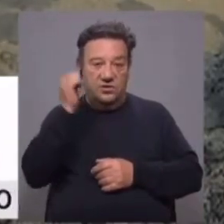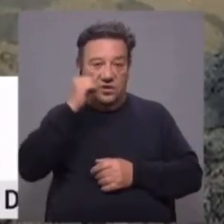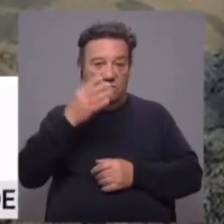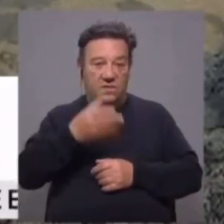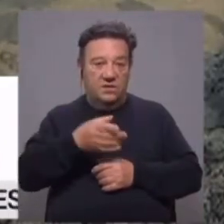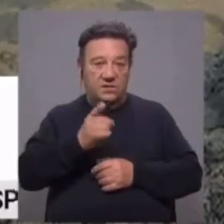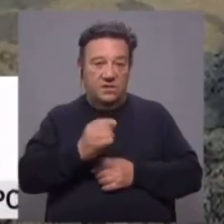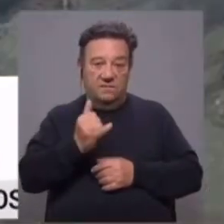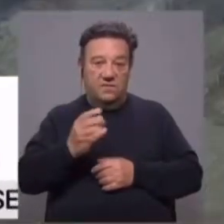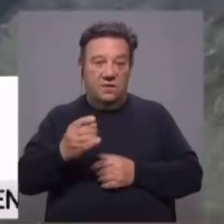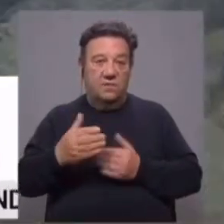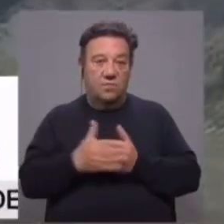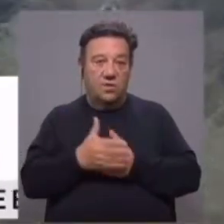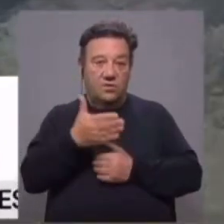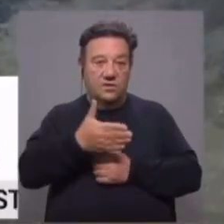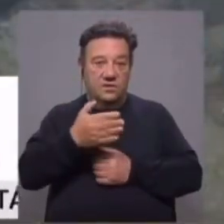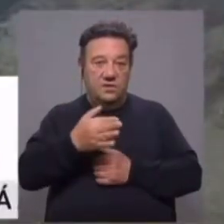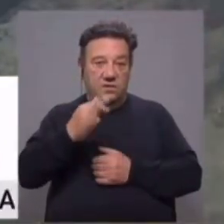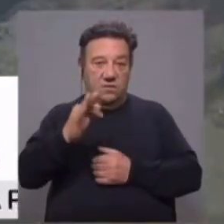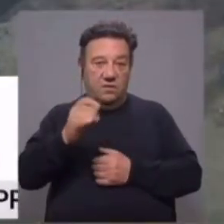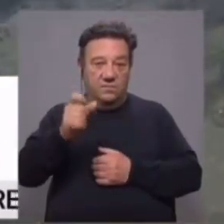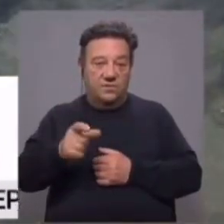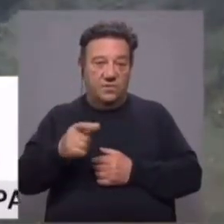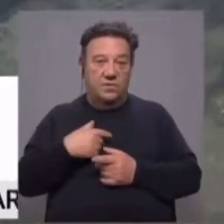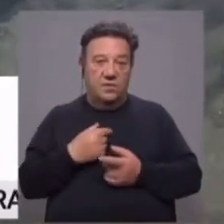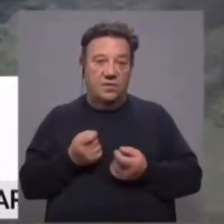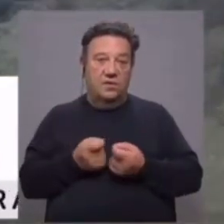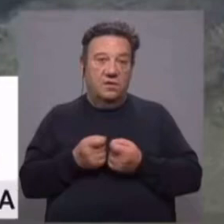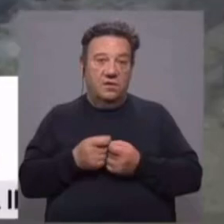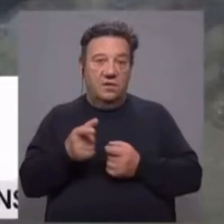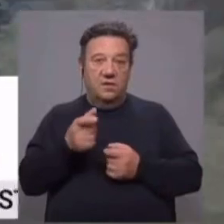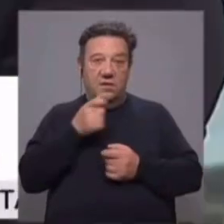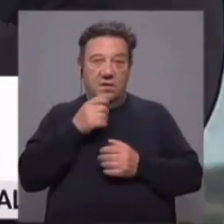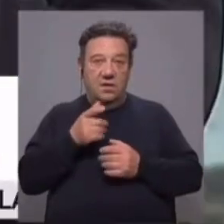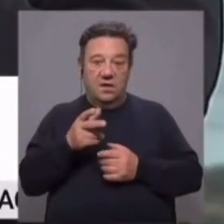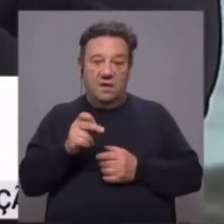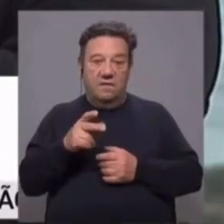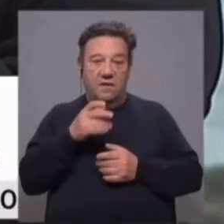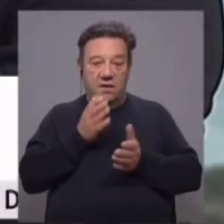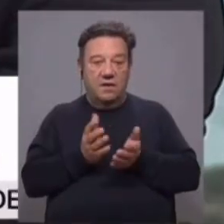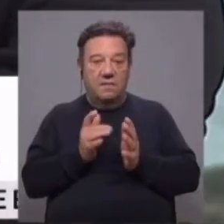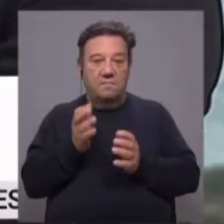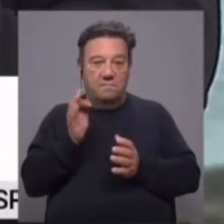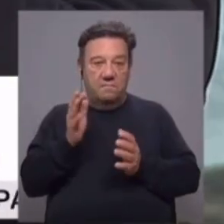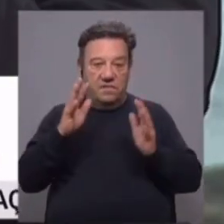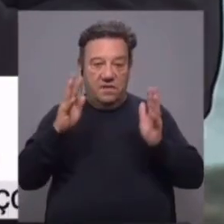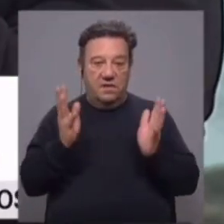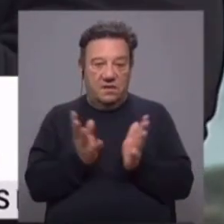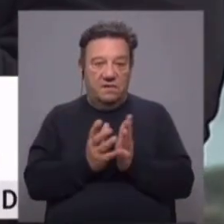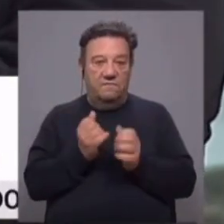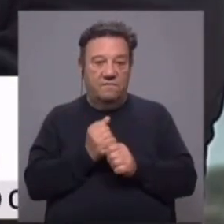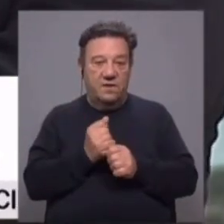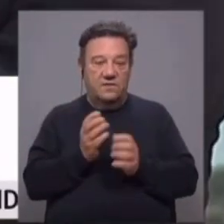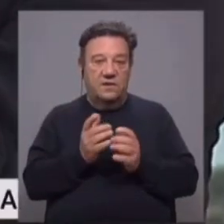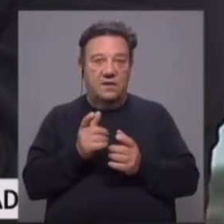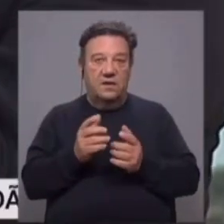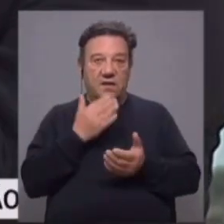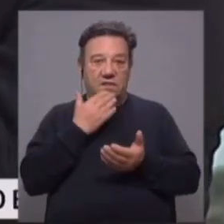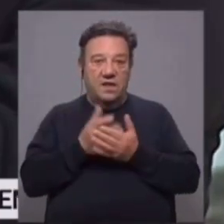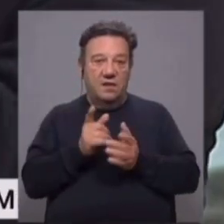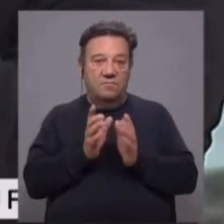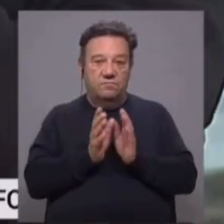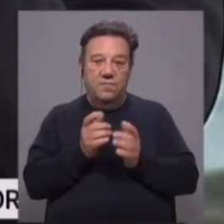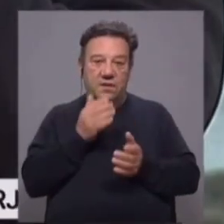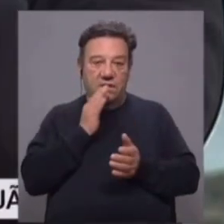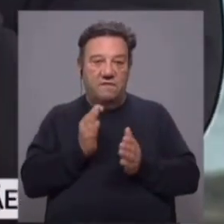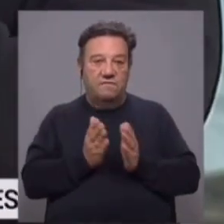1626. Morreram 174 pessoas. Temos partes do cavernão da embarcação. O cavernão, portanto, são as tábuas que fazem a forma arredondada da